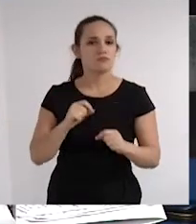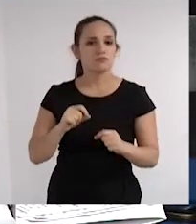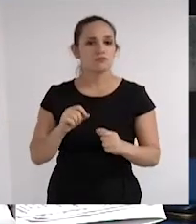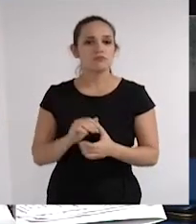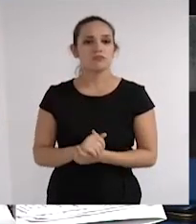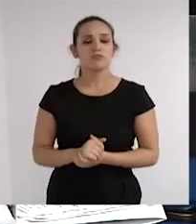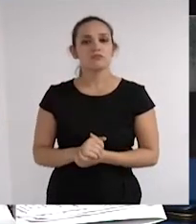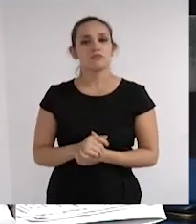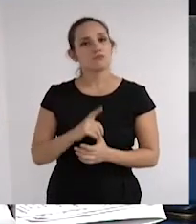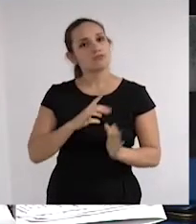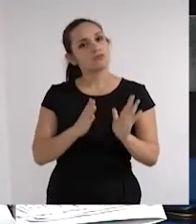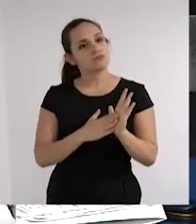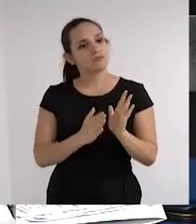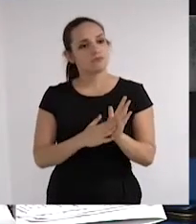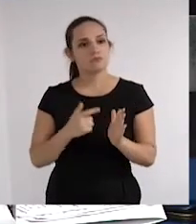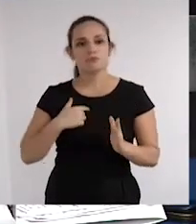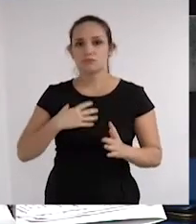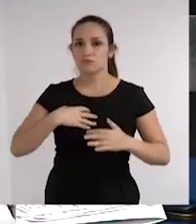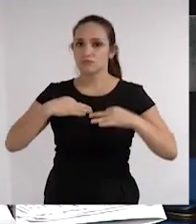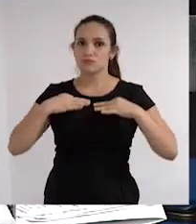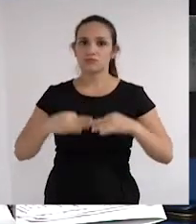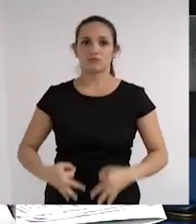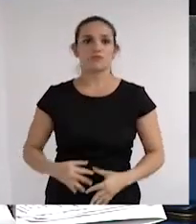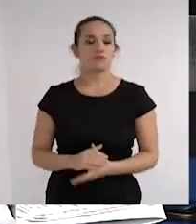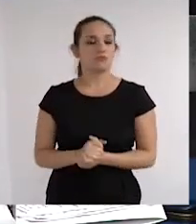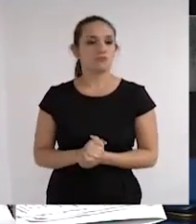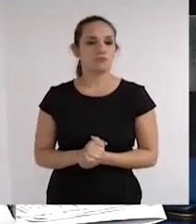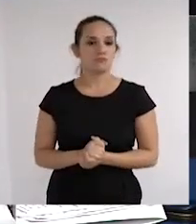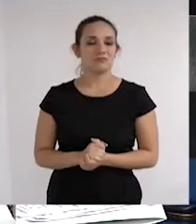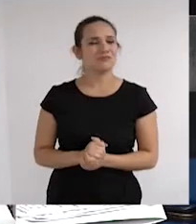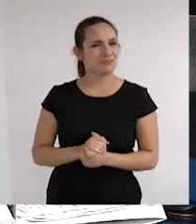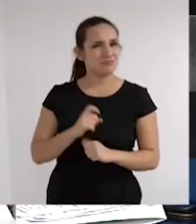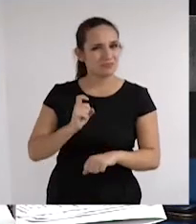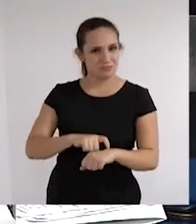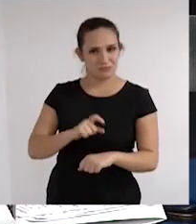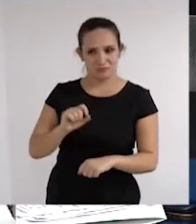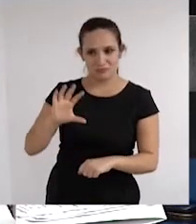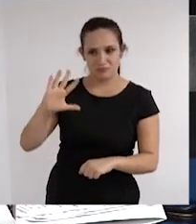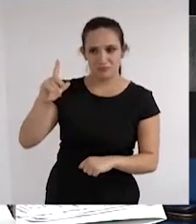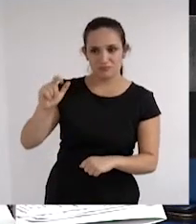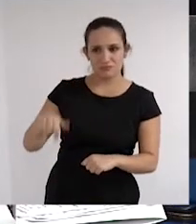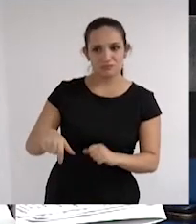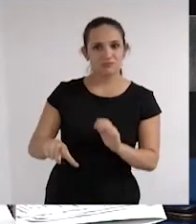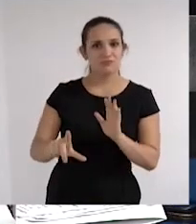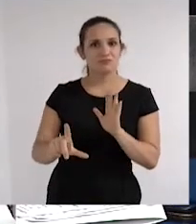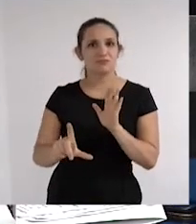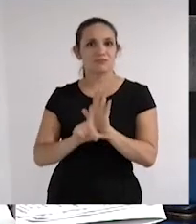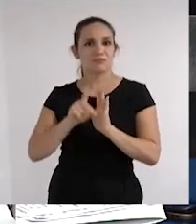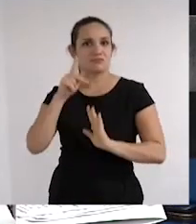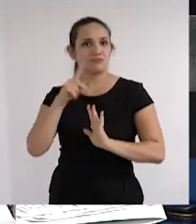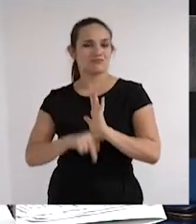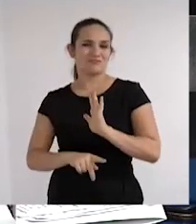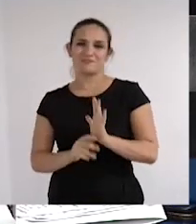a gente tinha a certeza absoluta que ali, naquele momento, aquele projeto